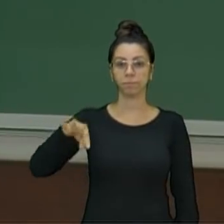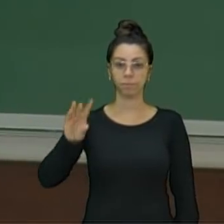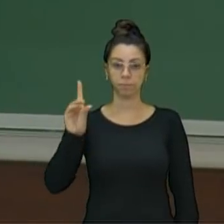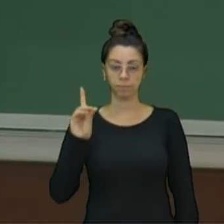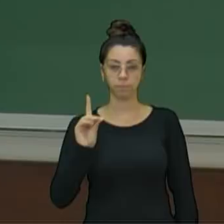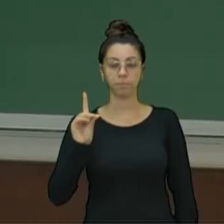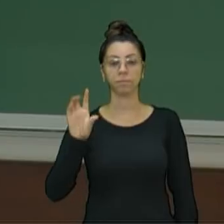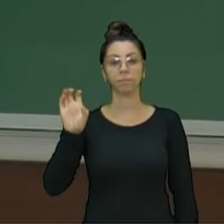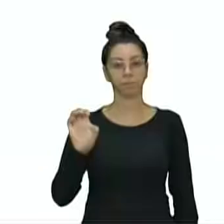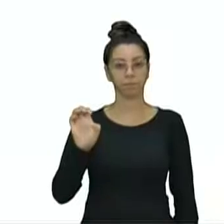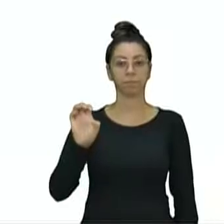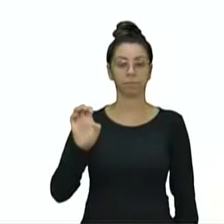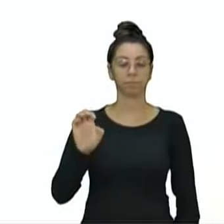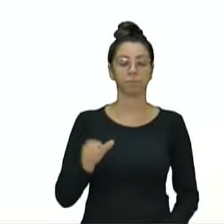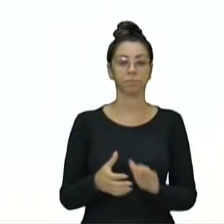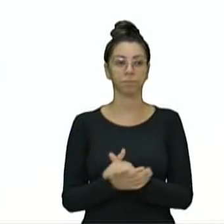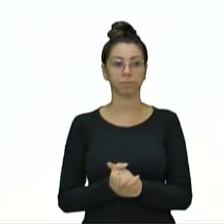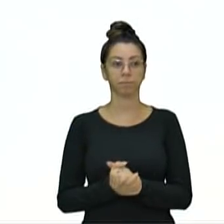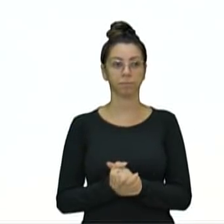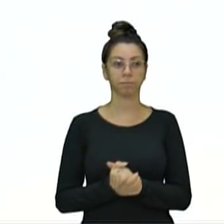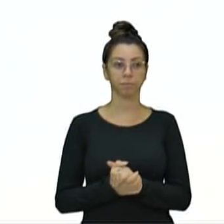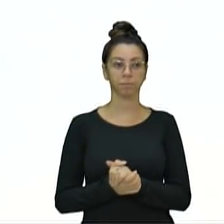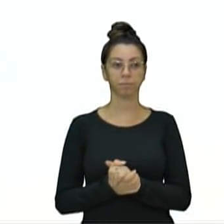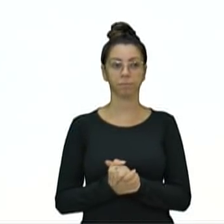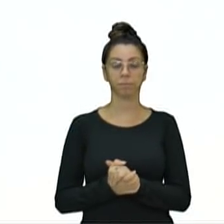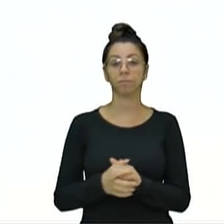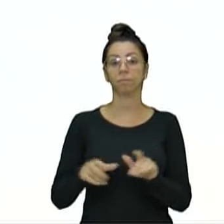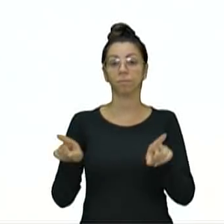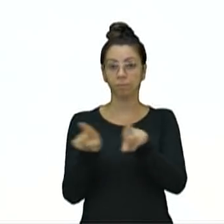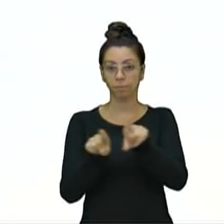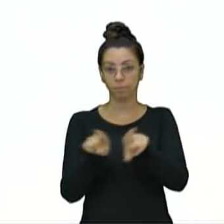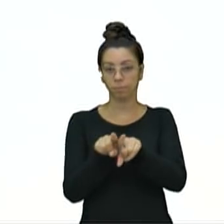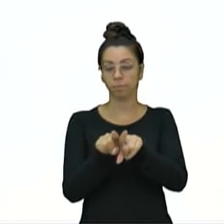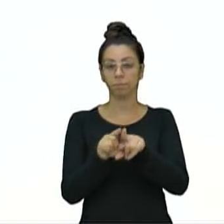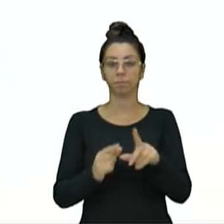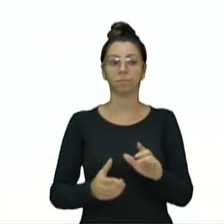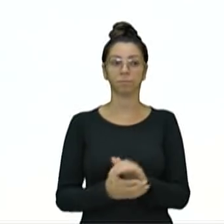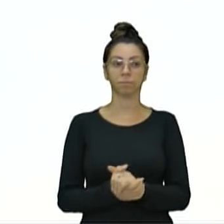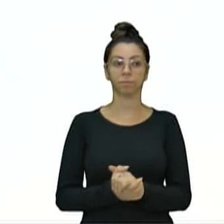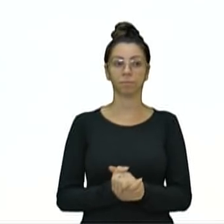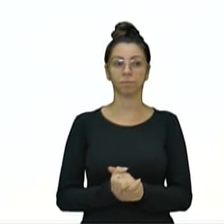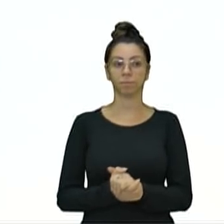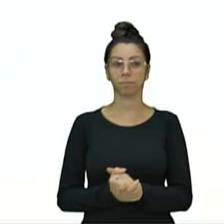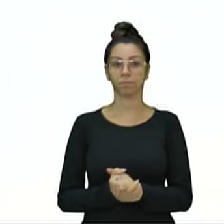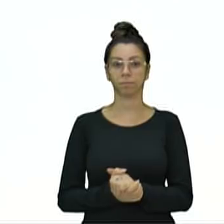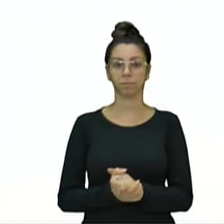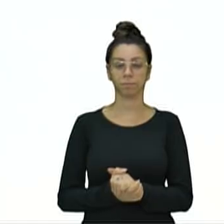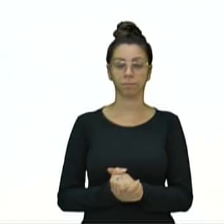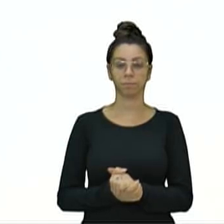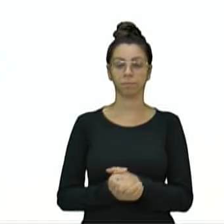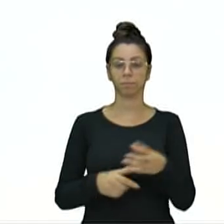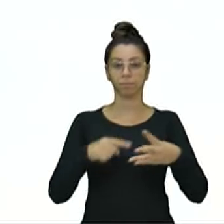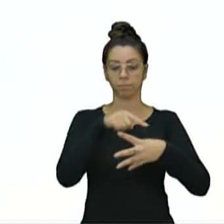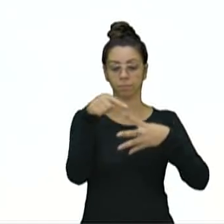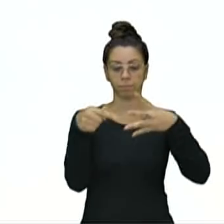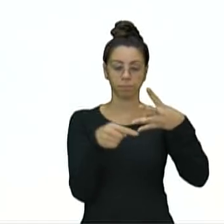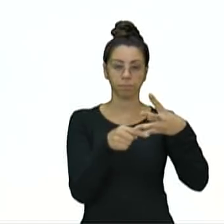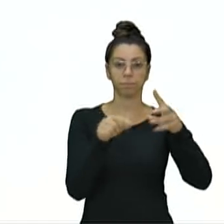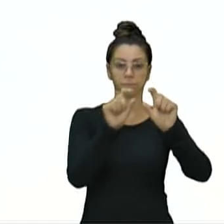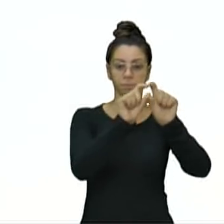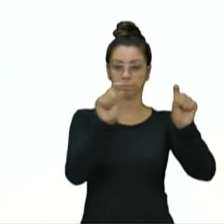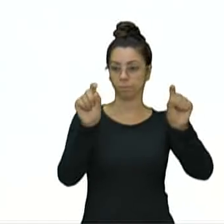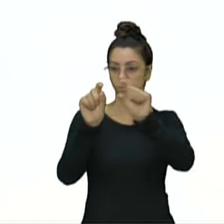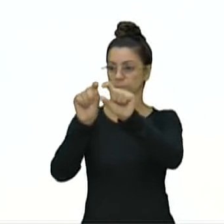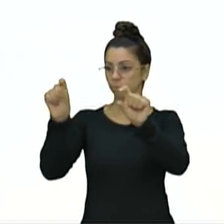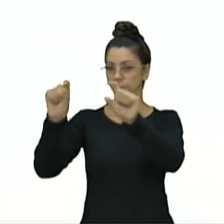que significa e, also e to, que significa também, essas quatro próximas ali, o moreover,